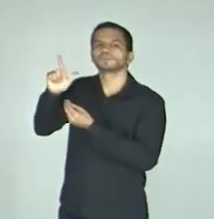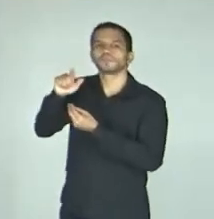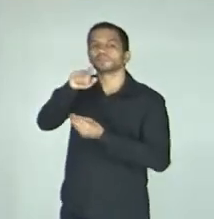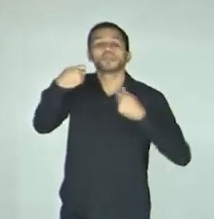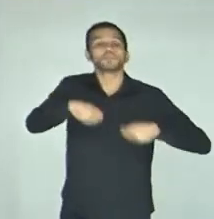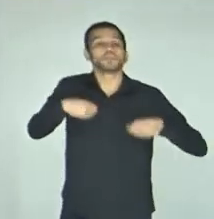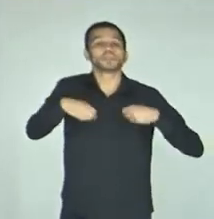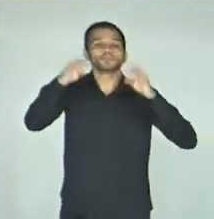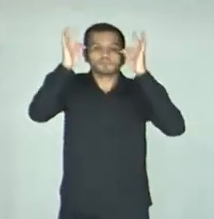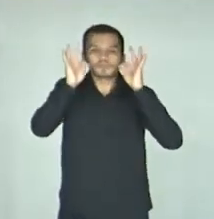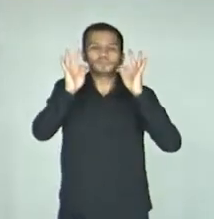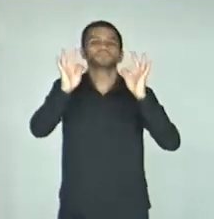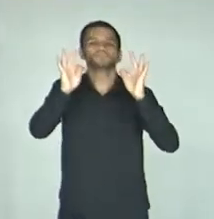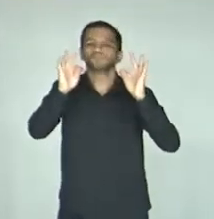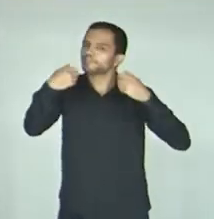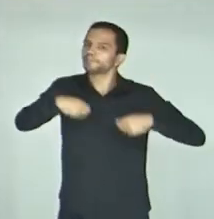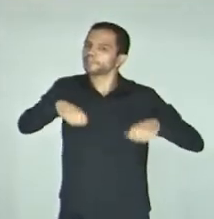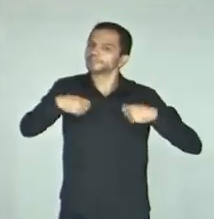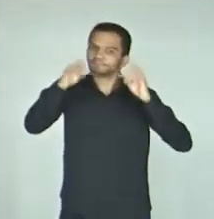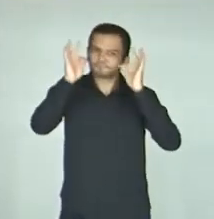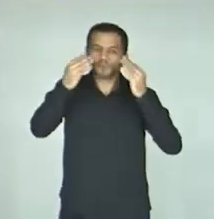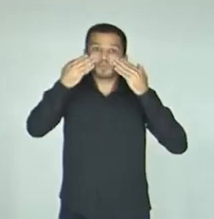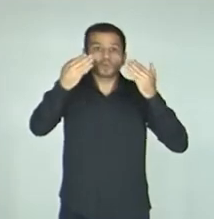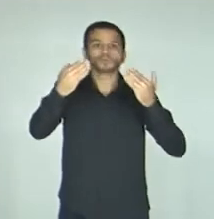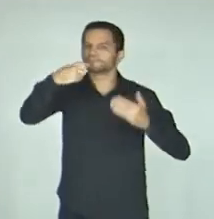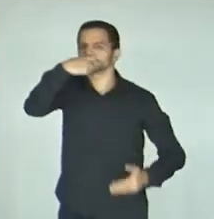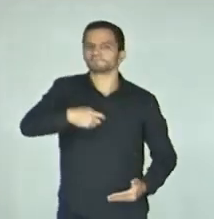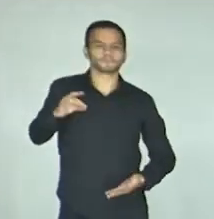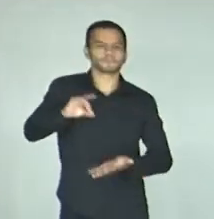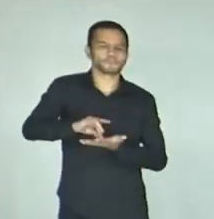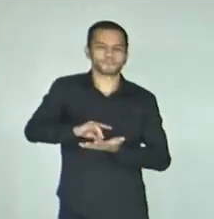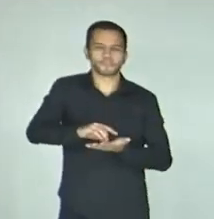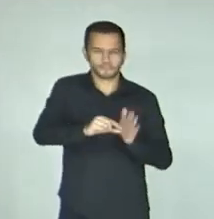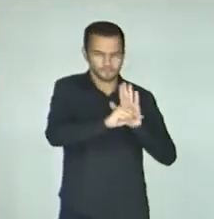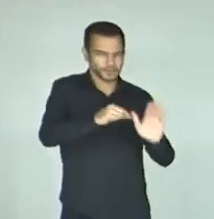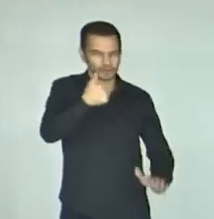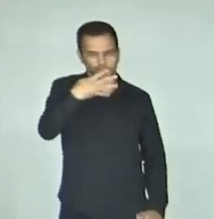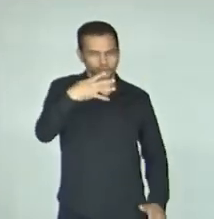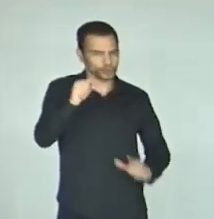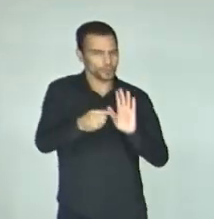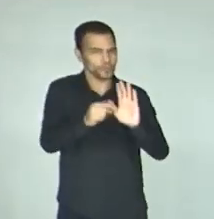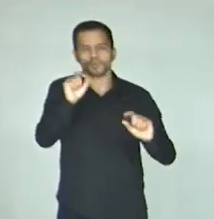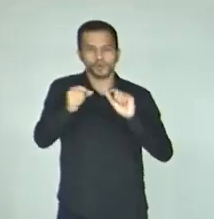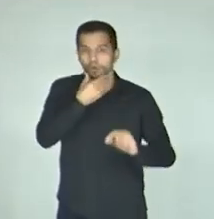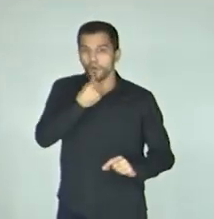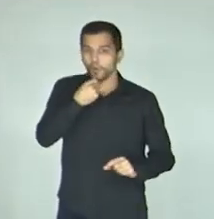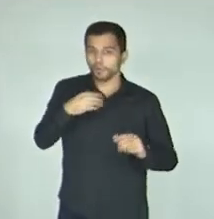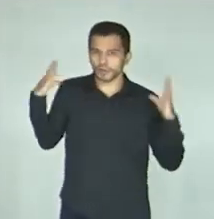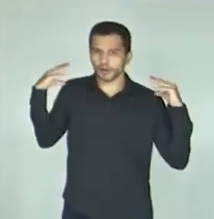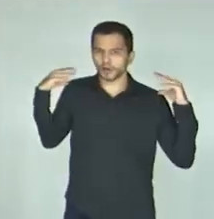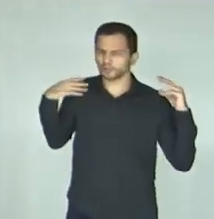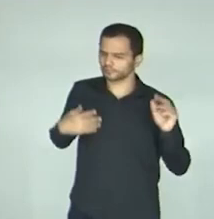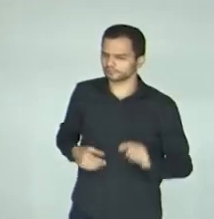do Versículo 14 nós vamos ver um seguinte situação e o Anjo disse para ló